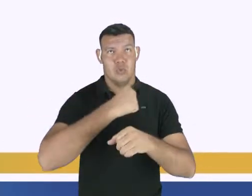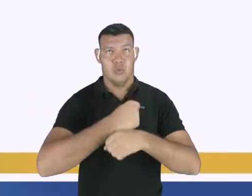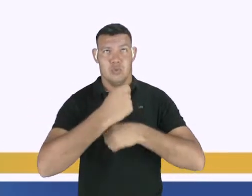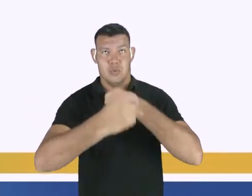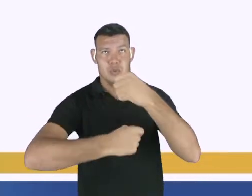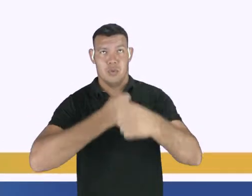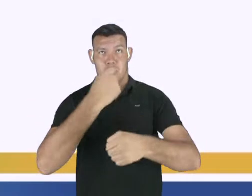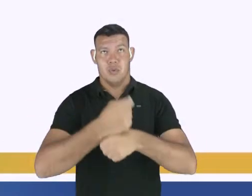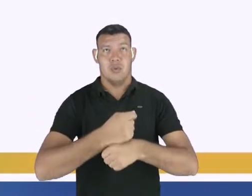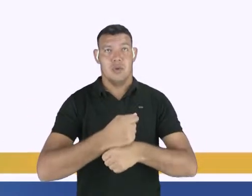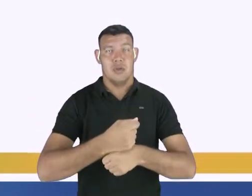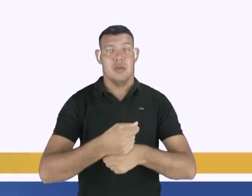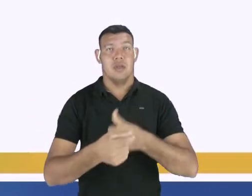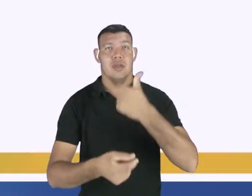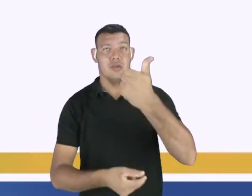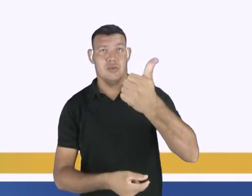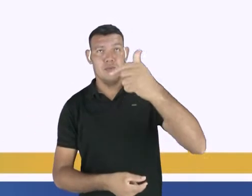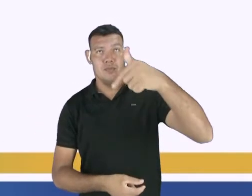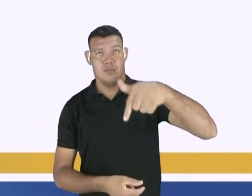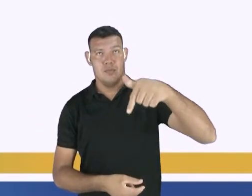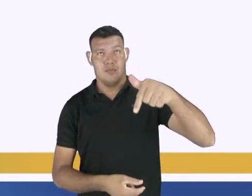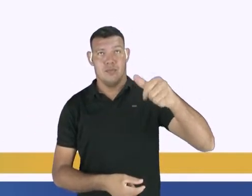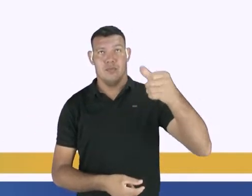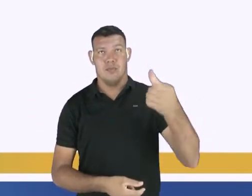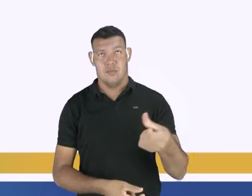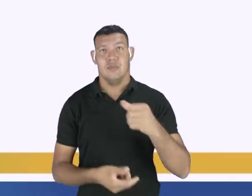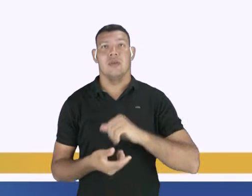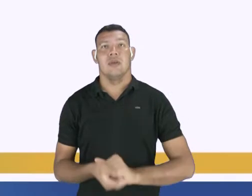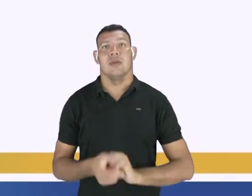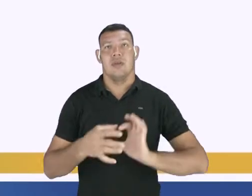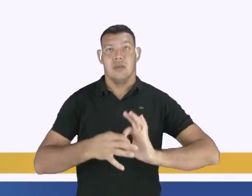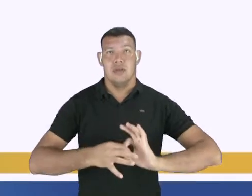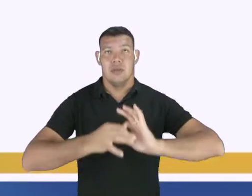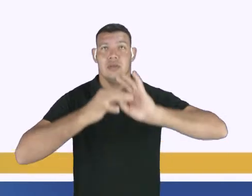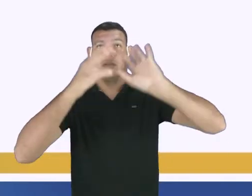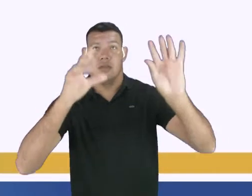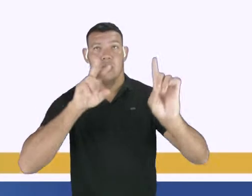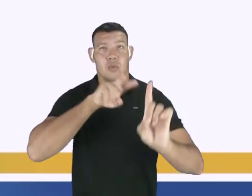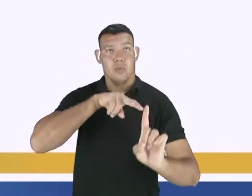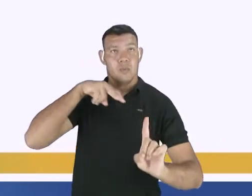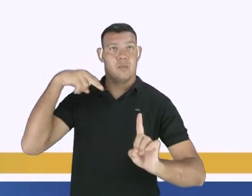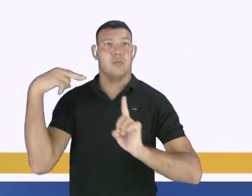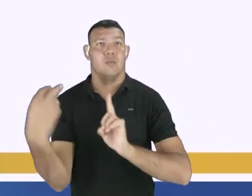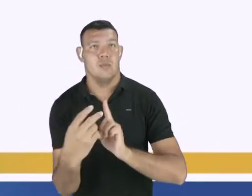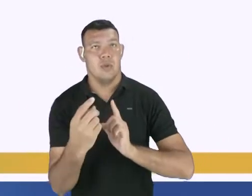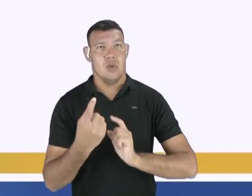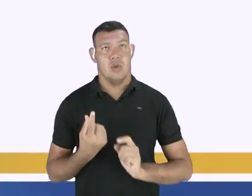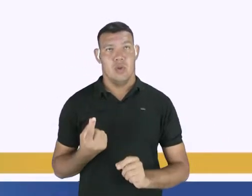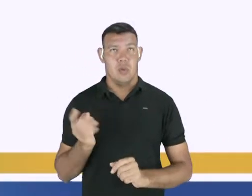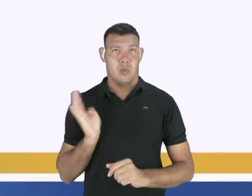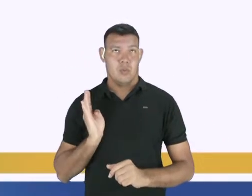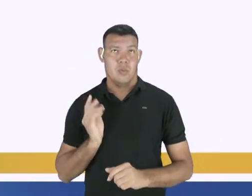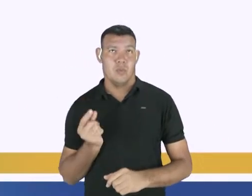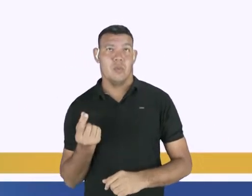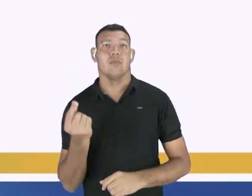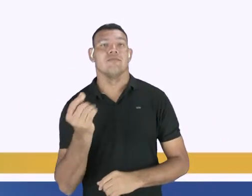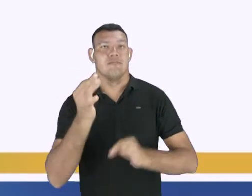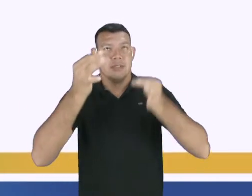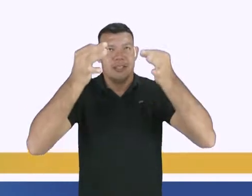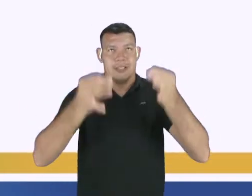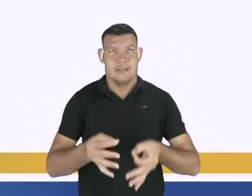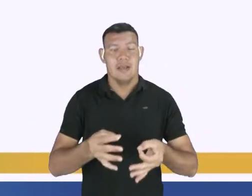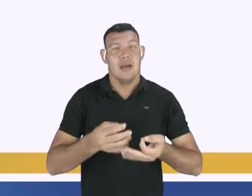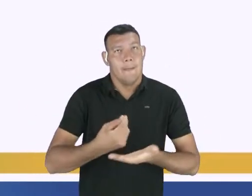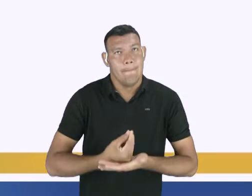não intervenção do Estado nos assuntos econômicos. O liberalismo ensina que a intervenção do Estado em assuntos